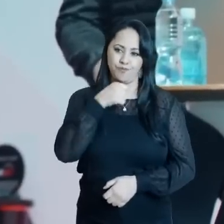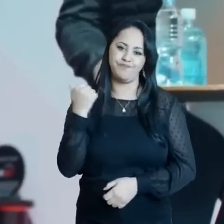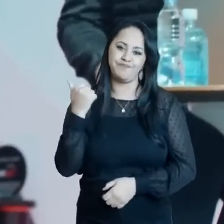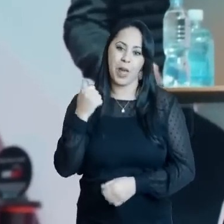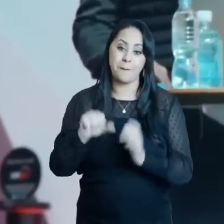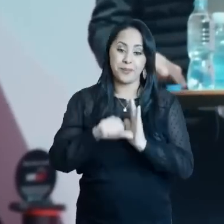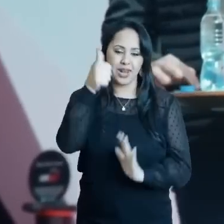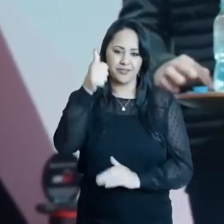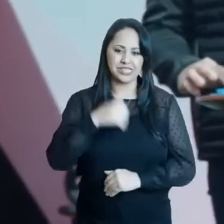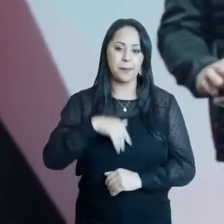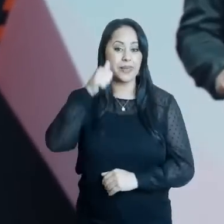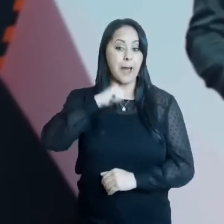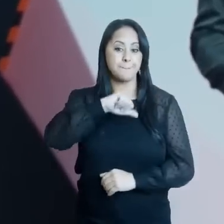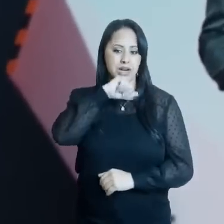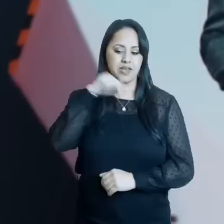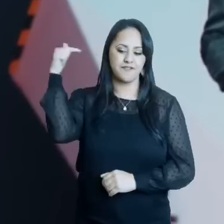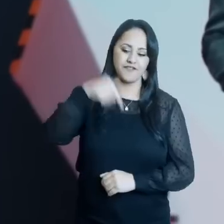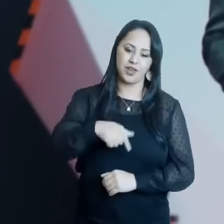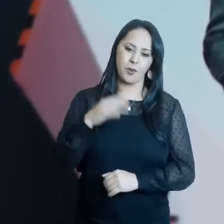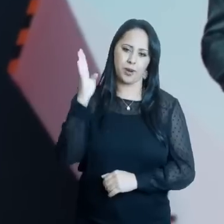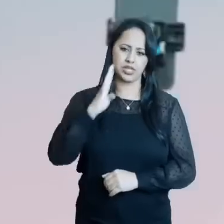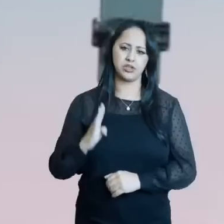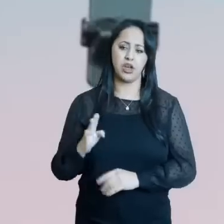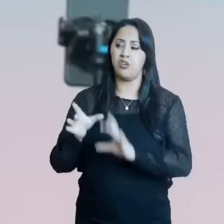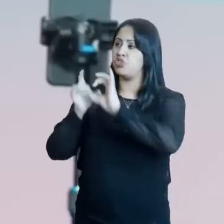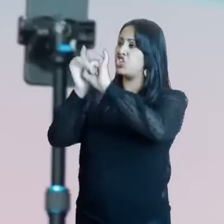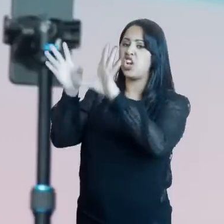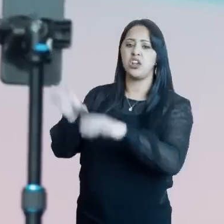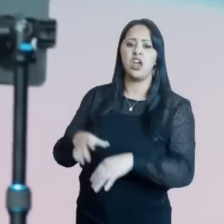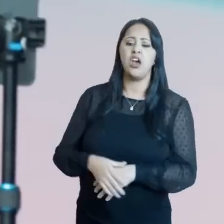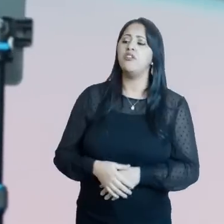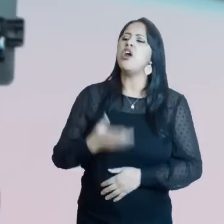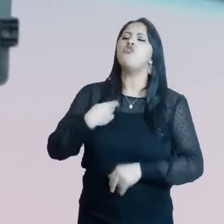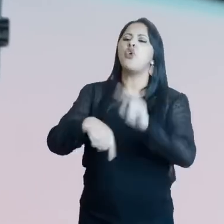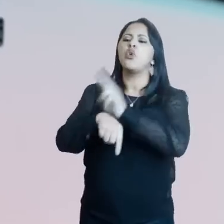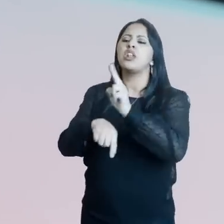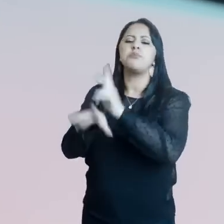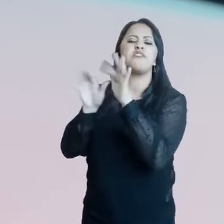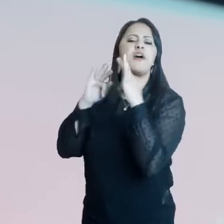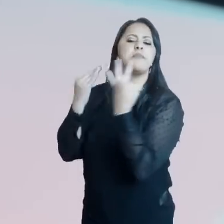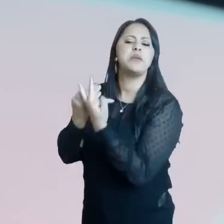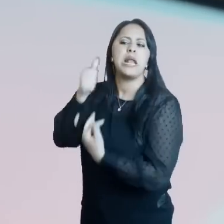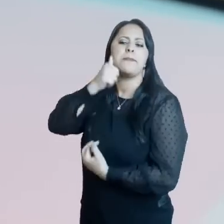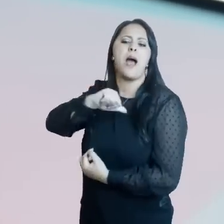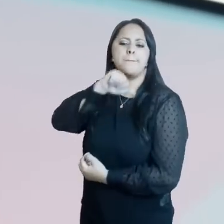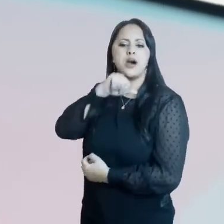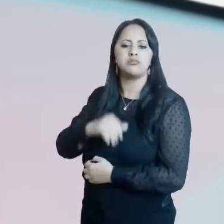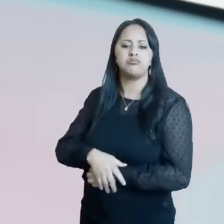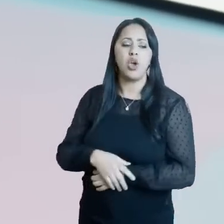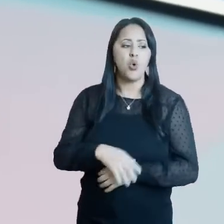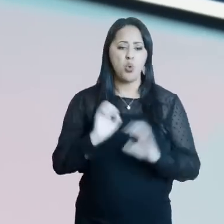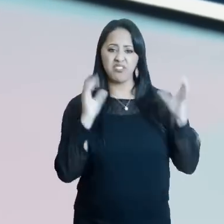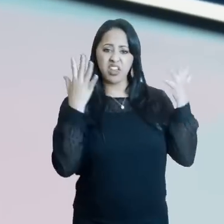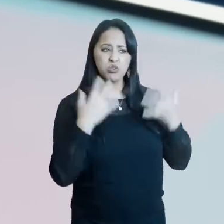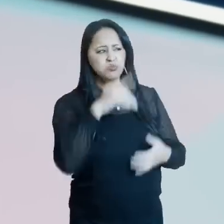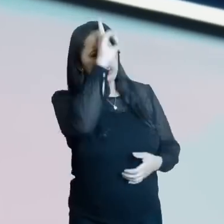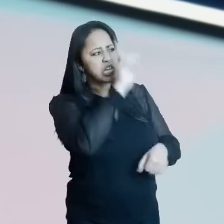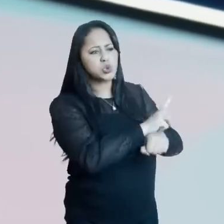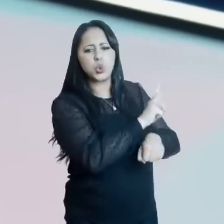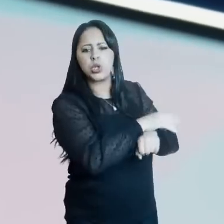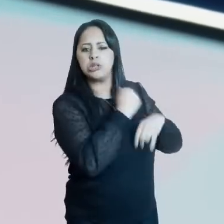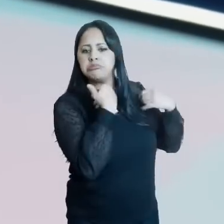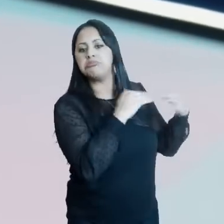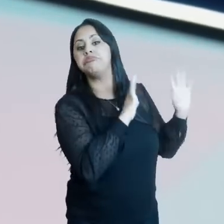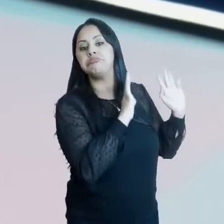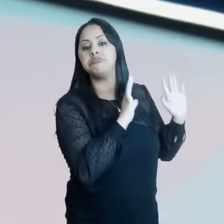ontem ele conheceu a avó dele. Então assim, aí eu deixei Deus cuidar do evento, o evento é dele, não é meu. Se é dele, ele vai comprover. Então tem